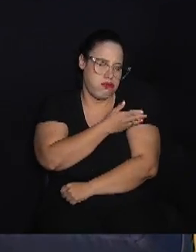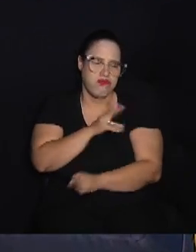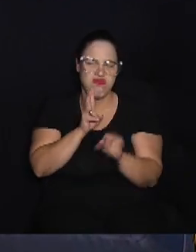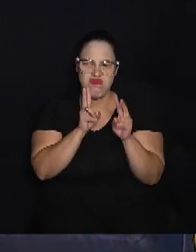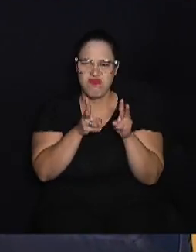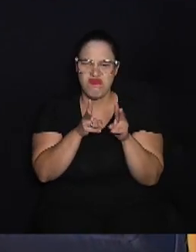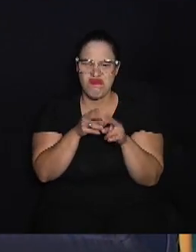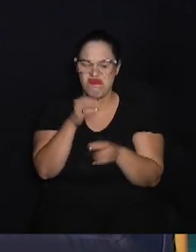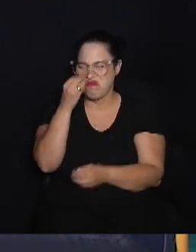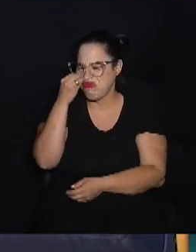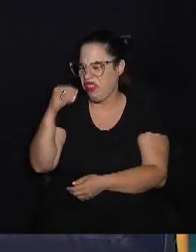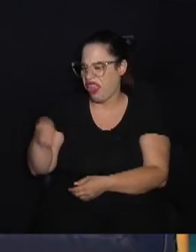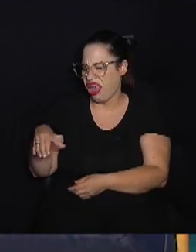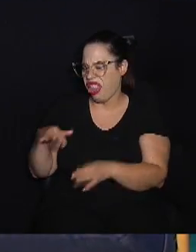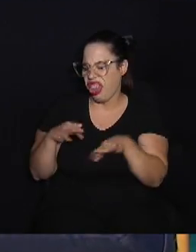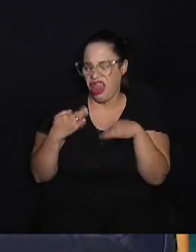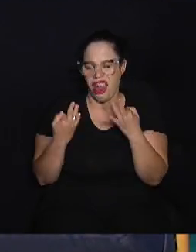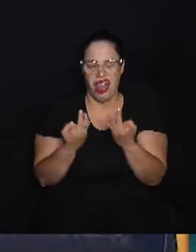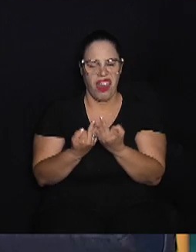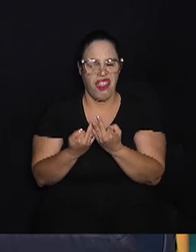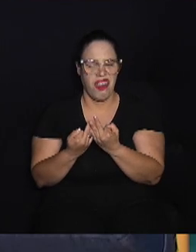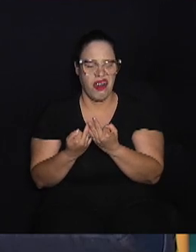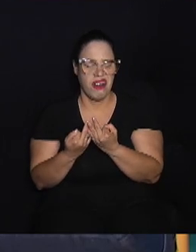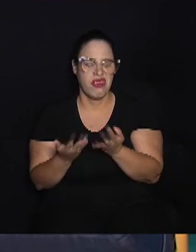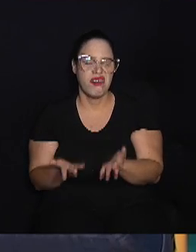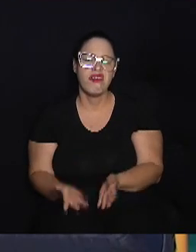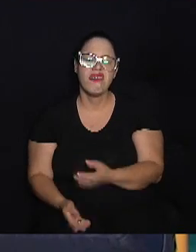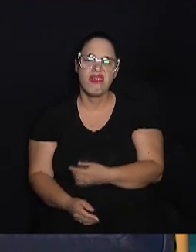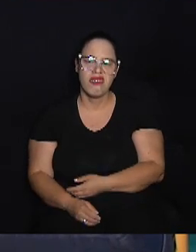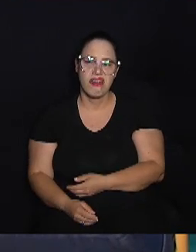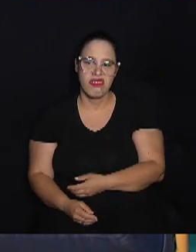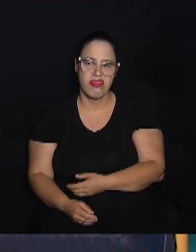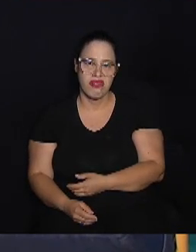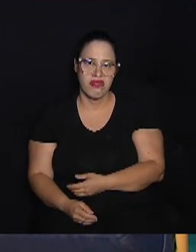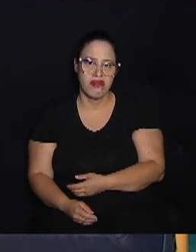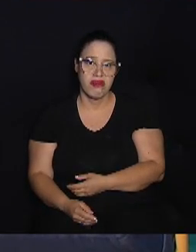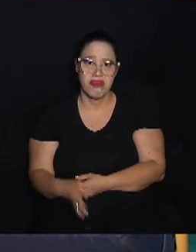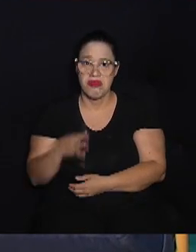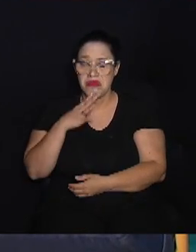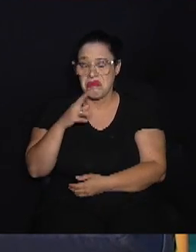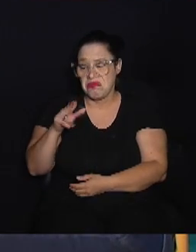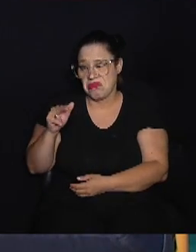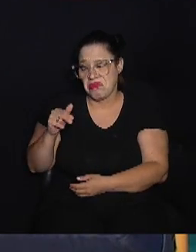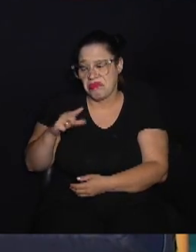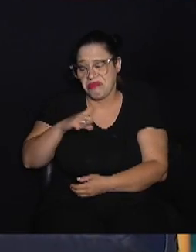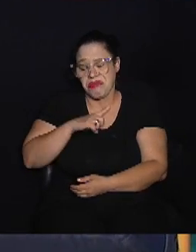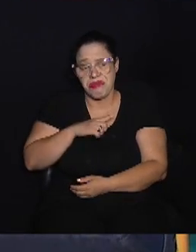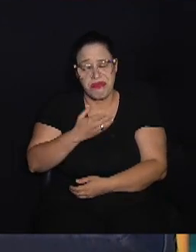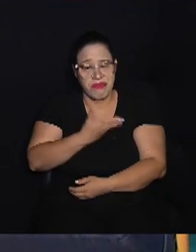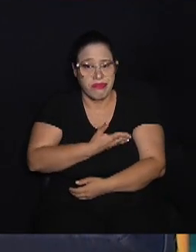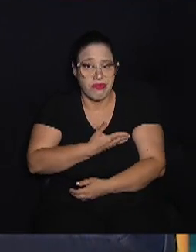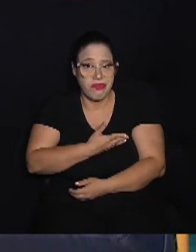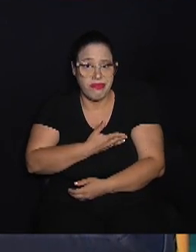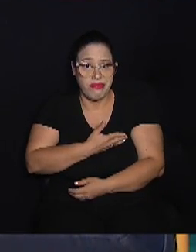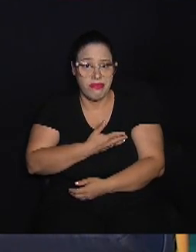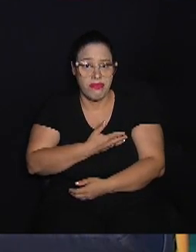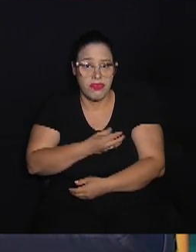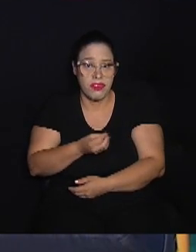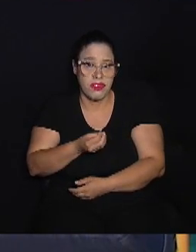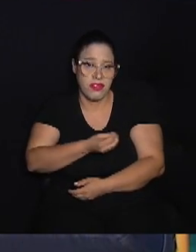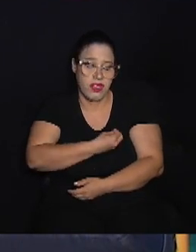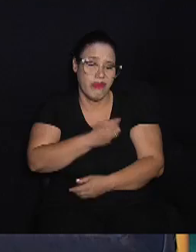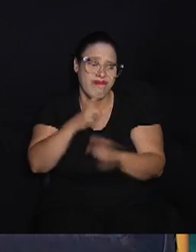foi renegada pela família, maltratada pelos conhecidos, nunca teve amigos. Então, sempre foi uma vida